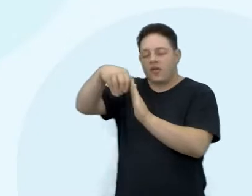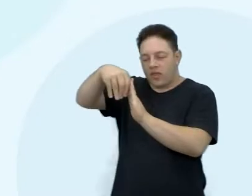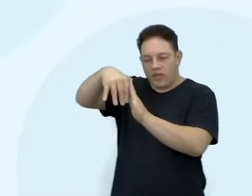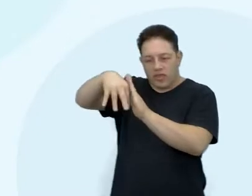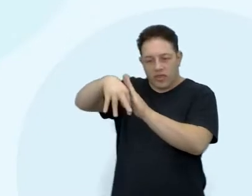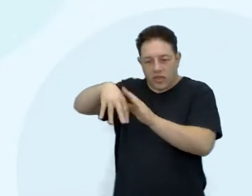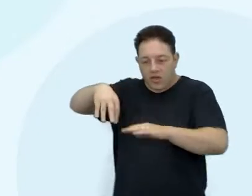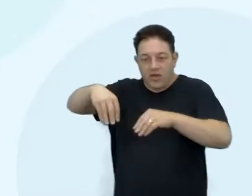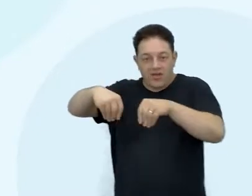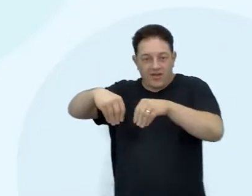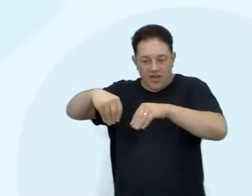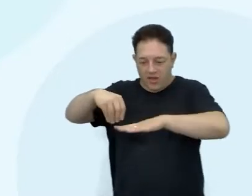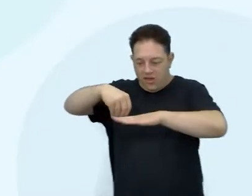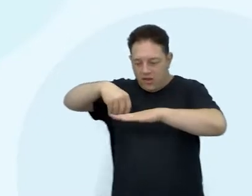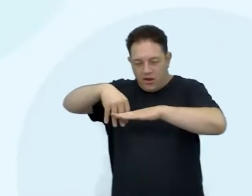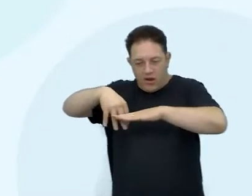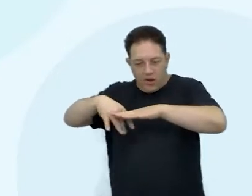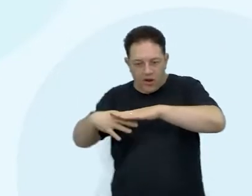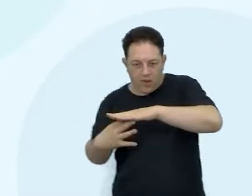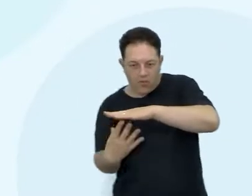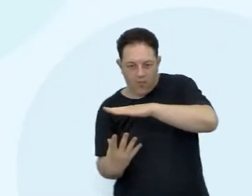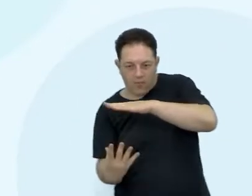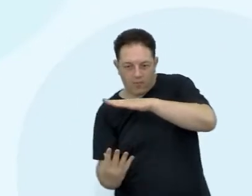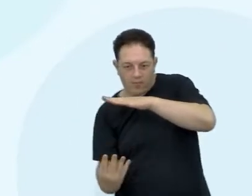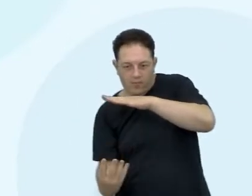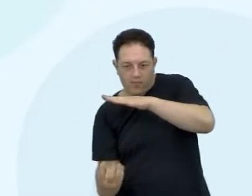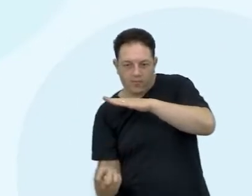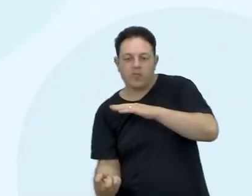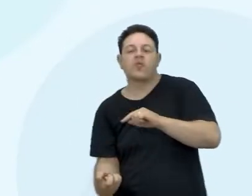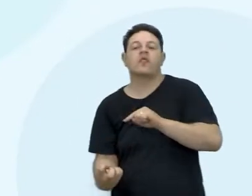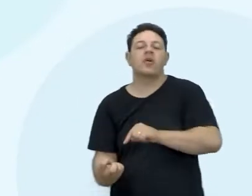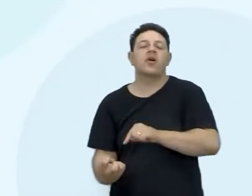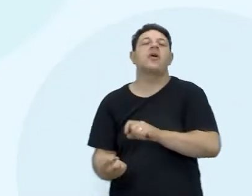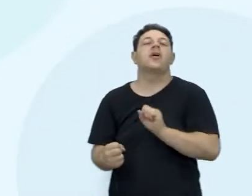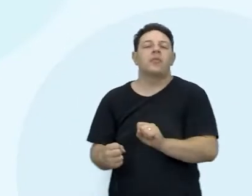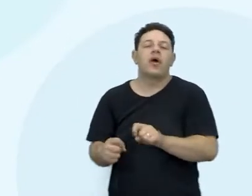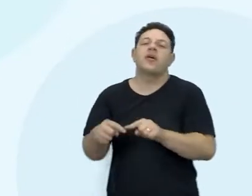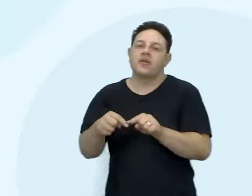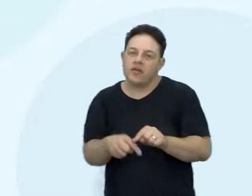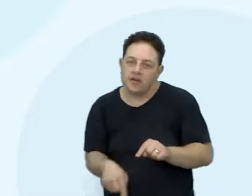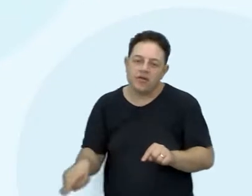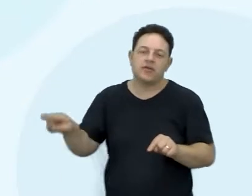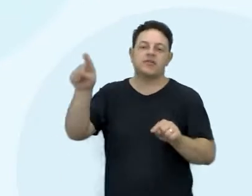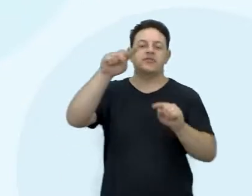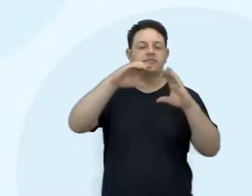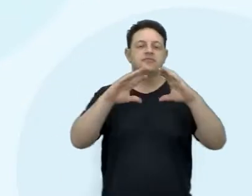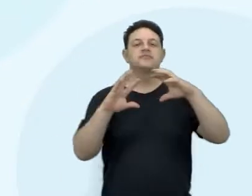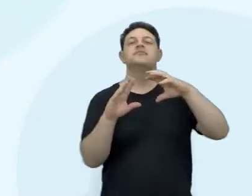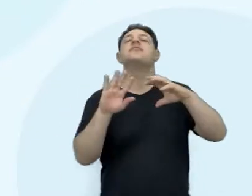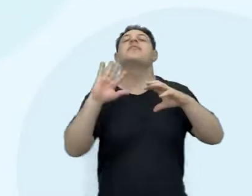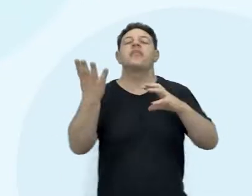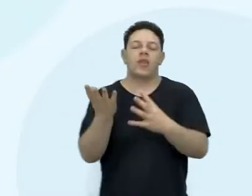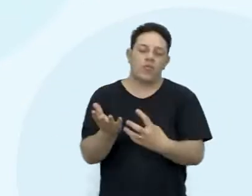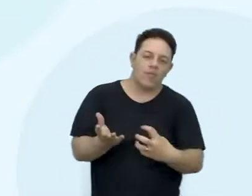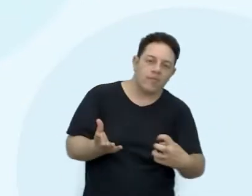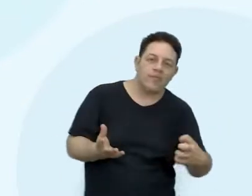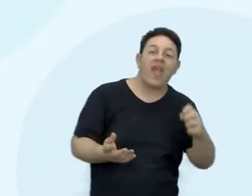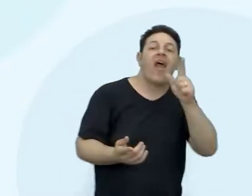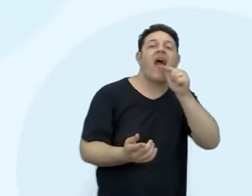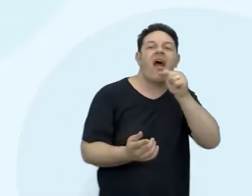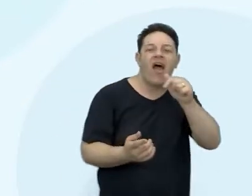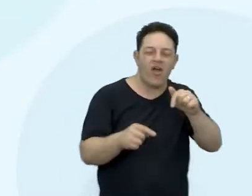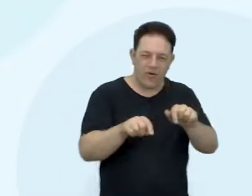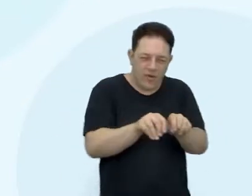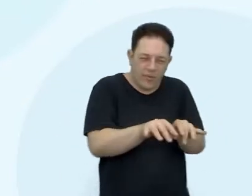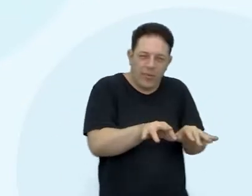contamina o lençol freático e entra, né, naquele ciclo vicioso todo, contaminando a água. Aí, para